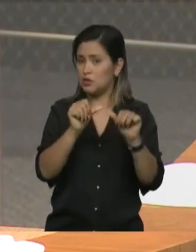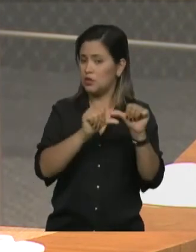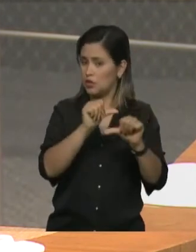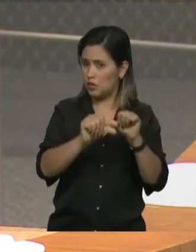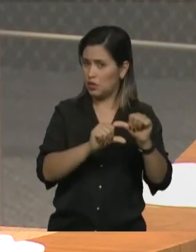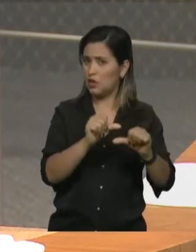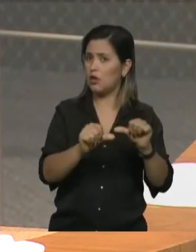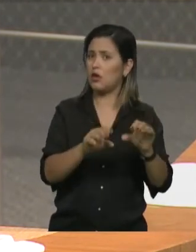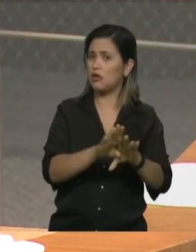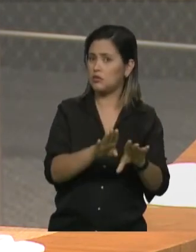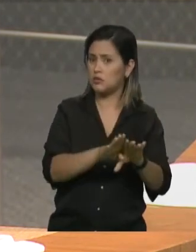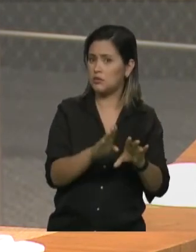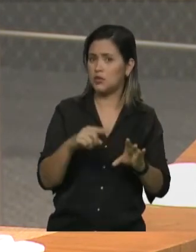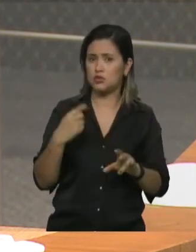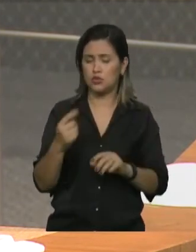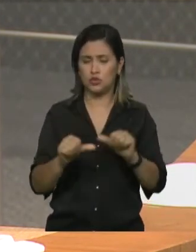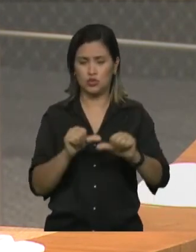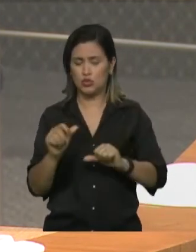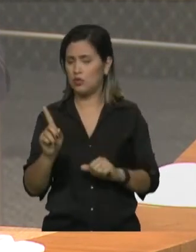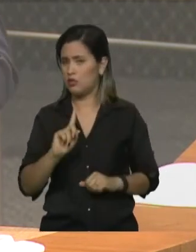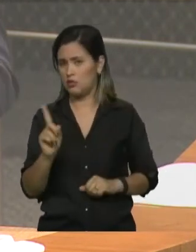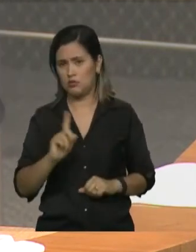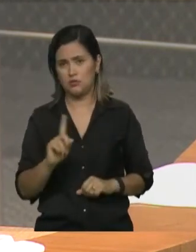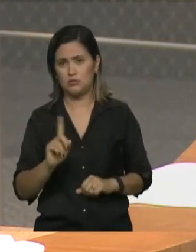pensões. Ou seja, nós estamos apenas